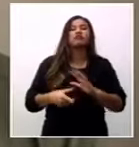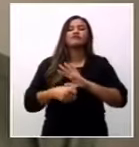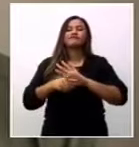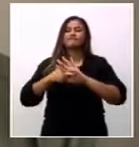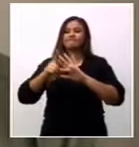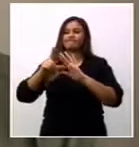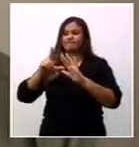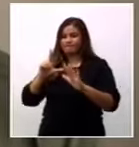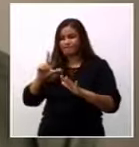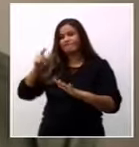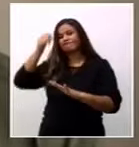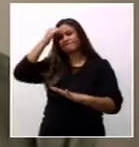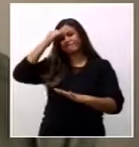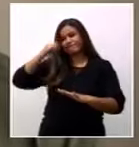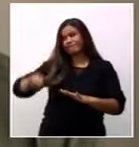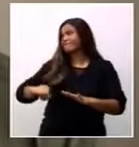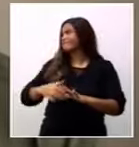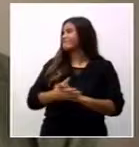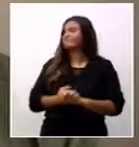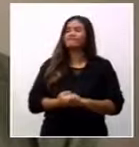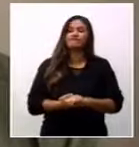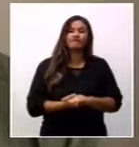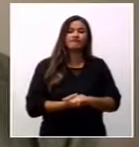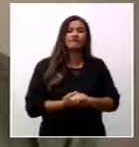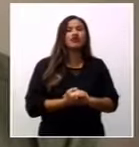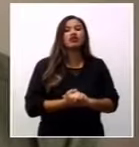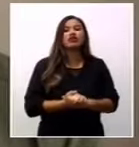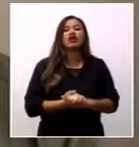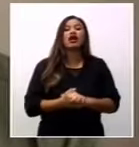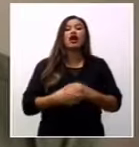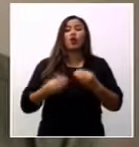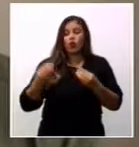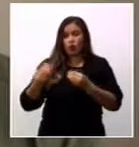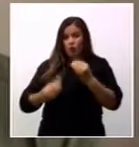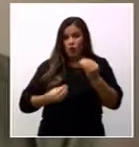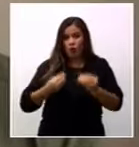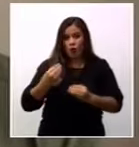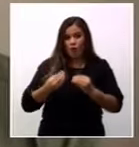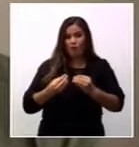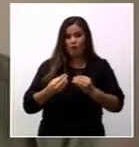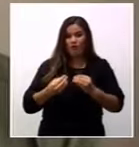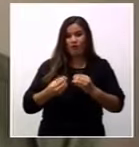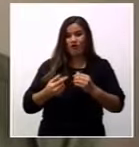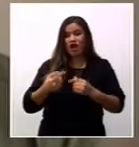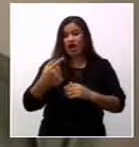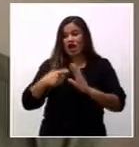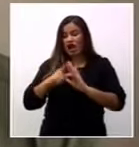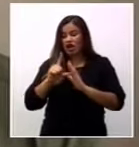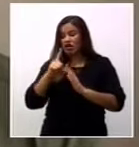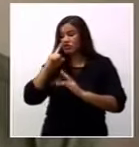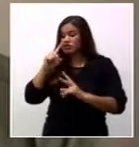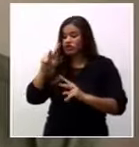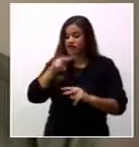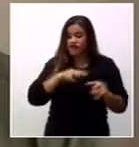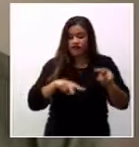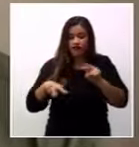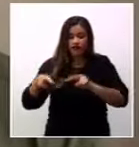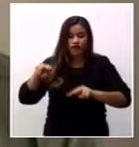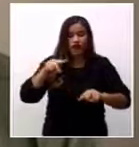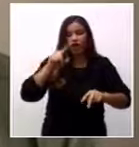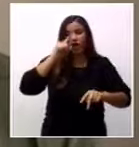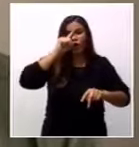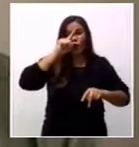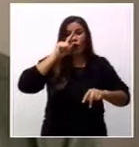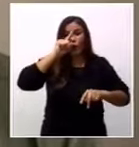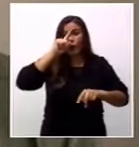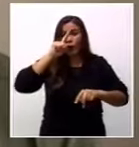prevenção, né? E para fazer a prevenção, eu preciso ter a percepção do risco, preciso conhecer os riscos que eu